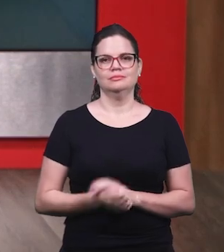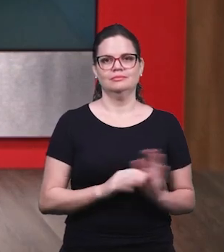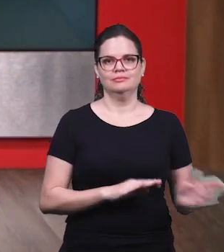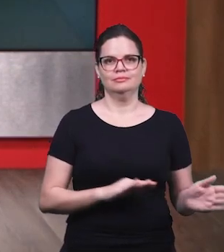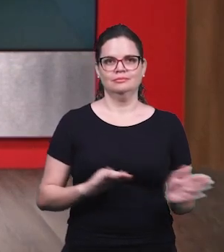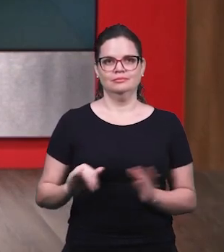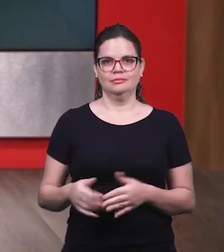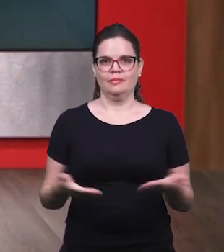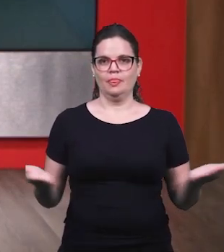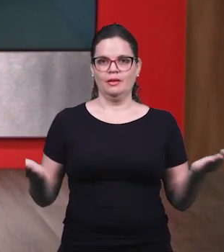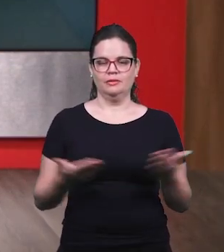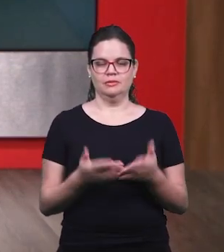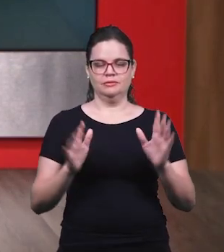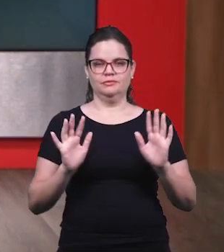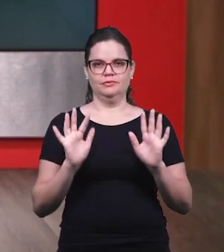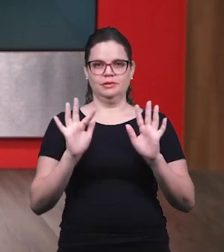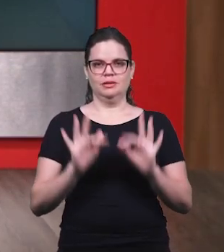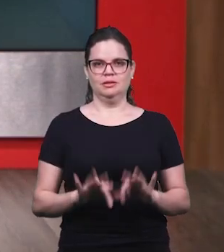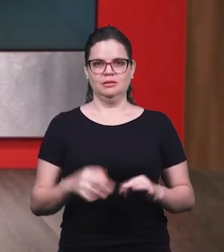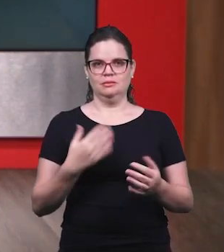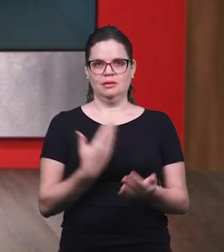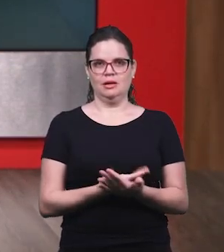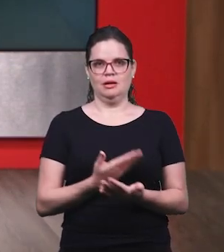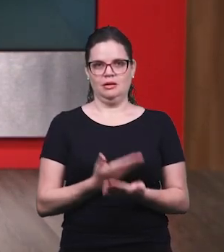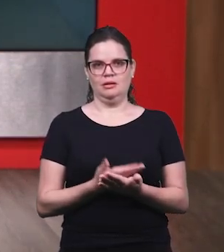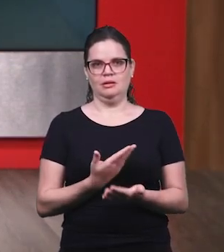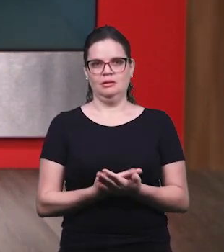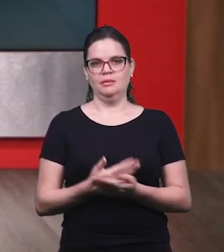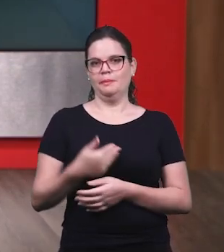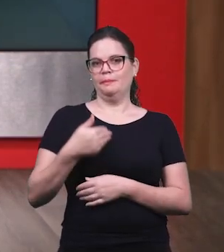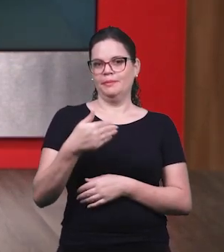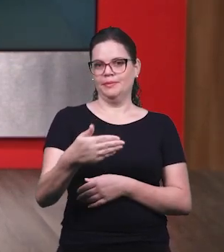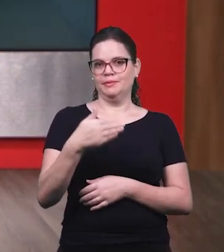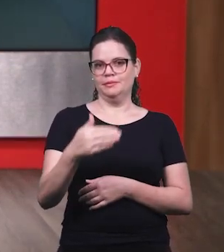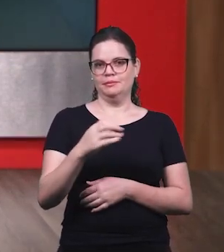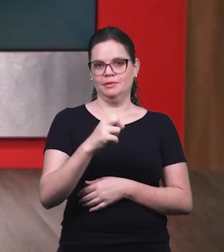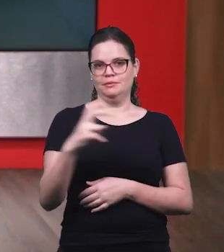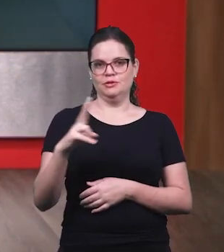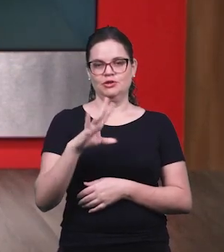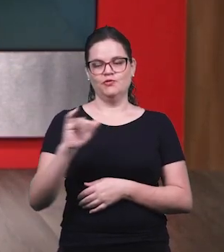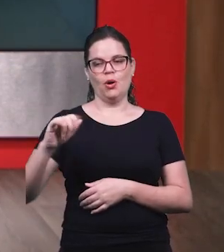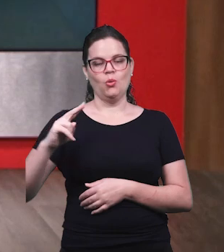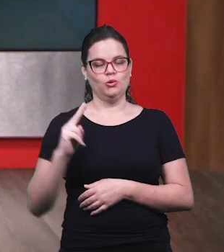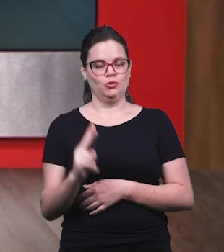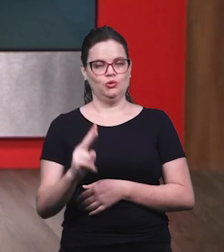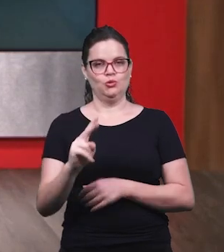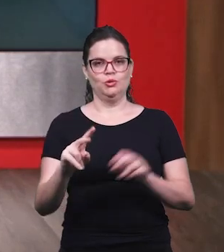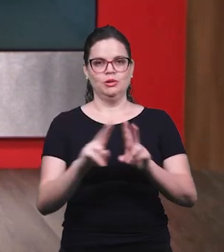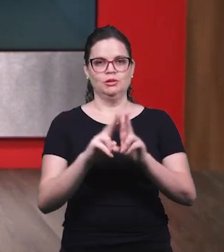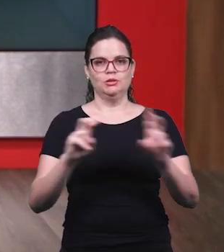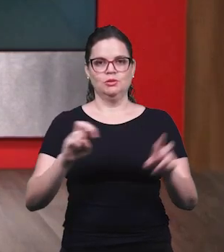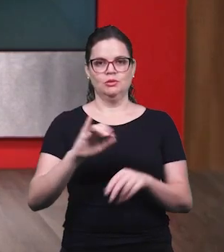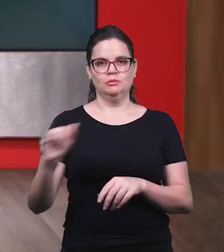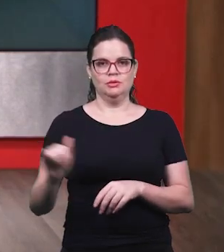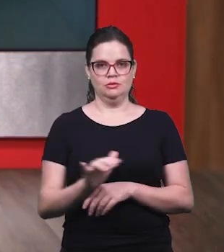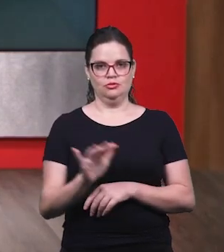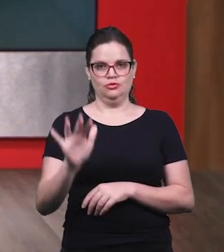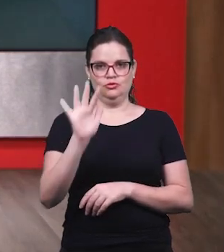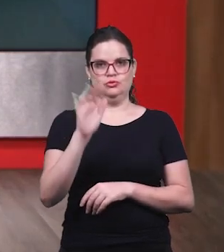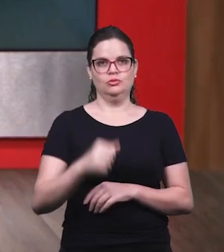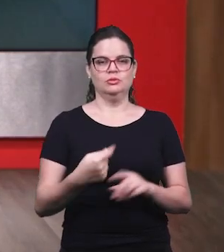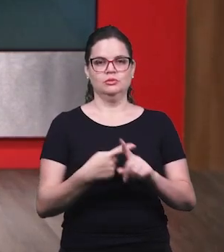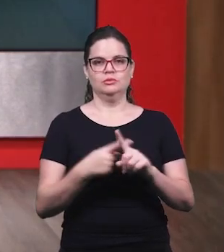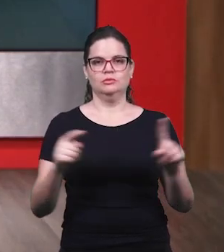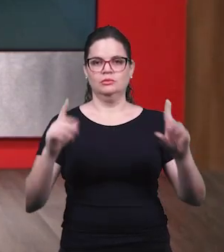encerramos hoje essa aula, né? No próximo episódio, nós vamos continuar falando de juros com